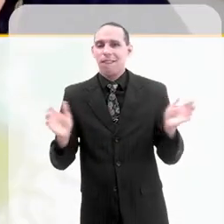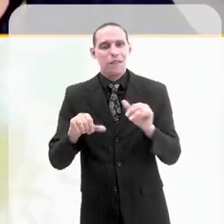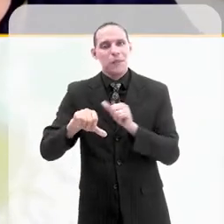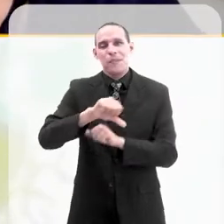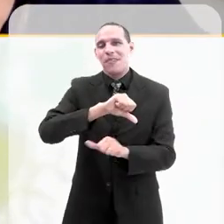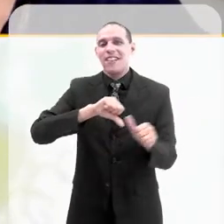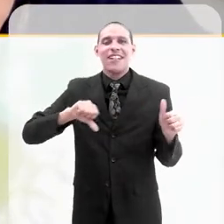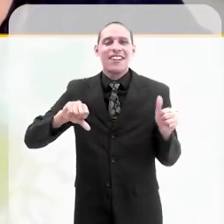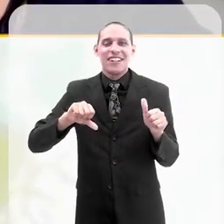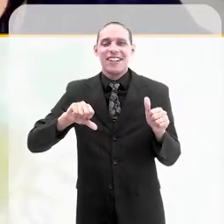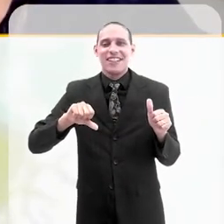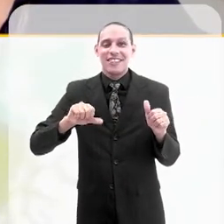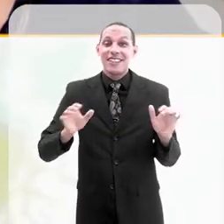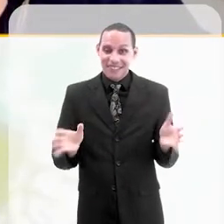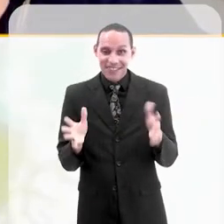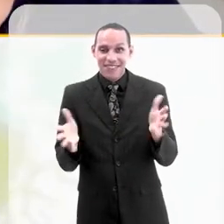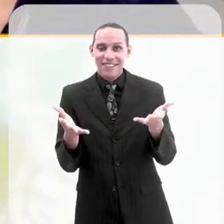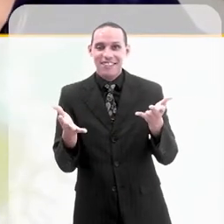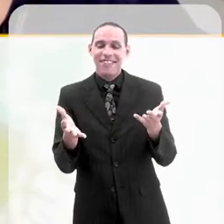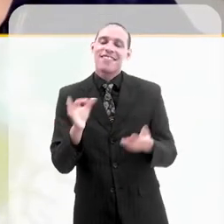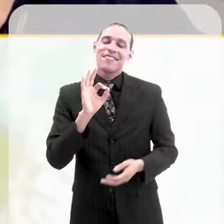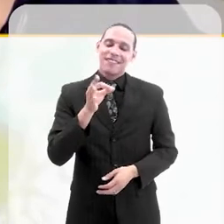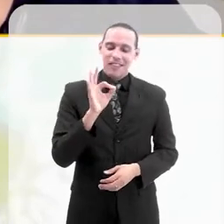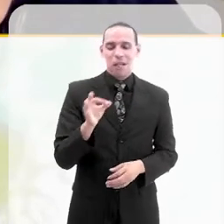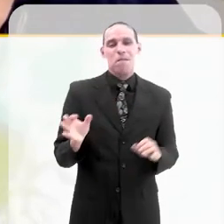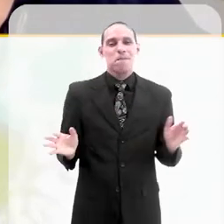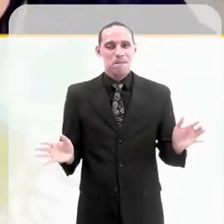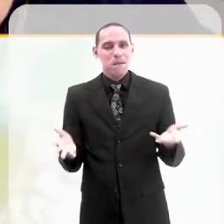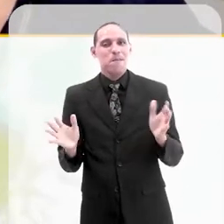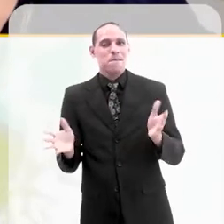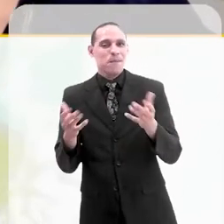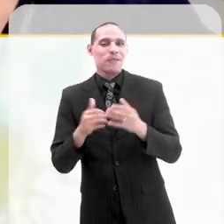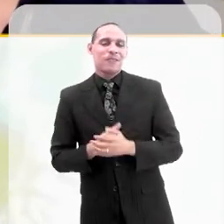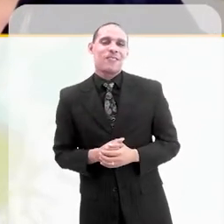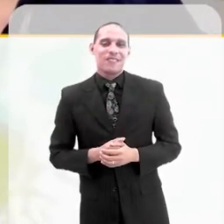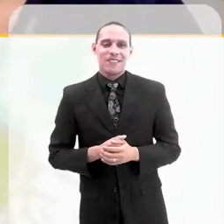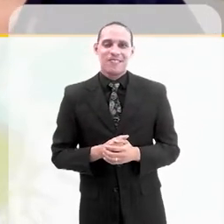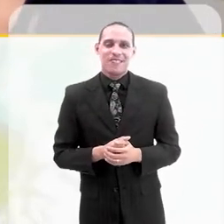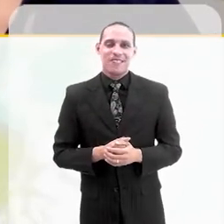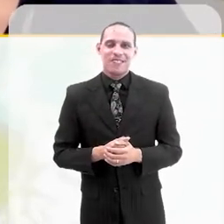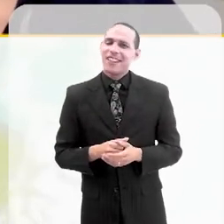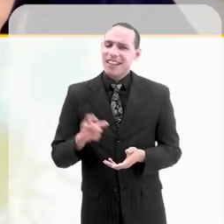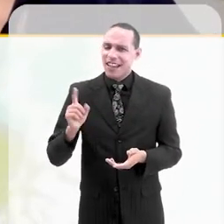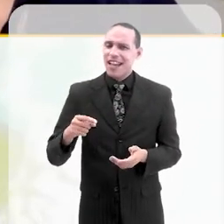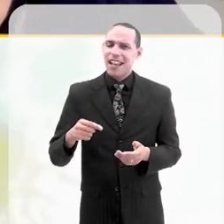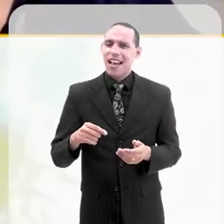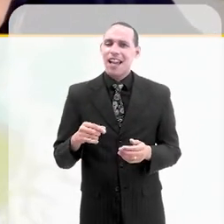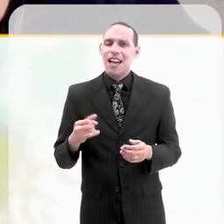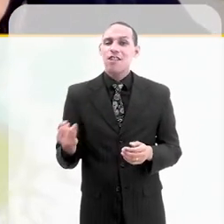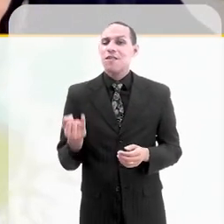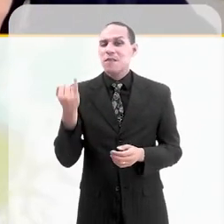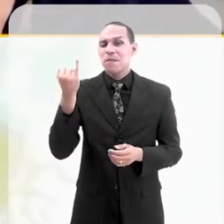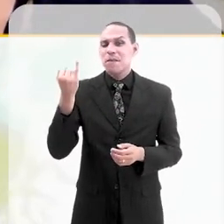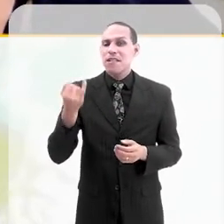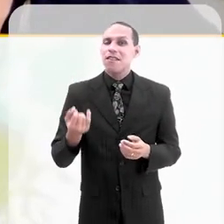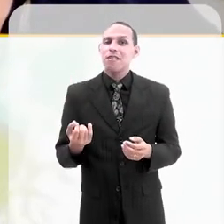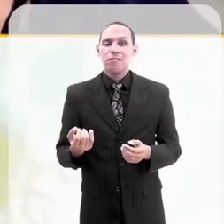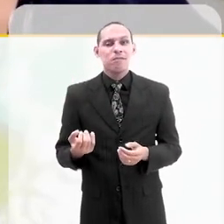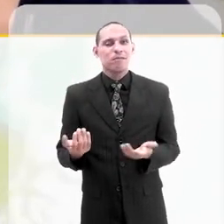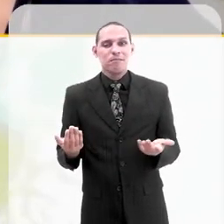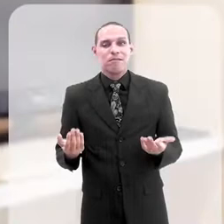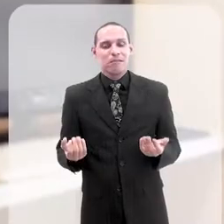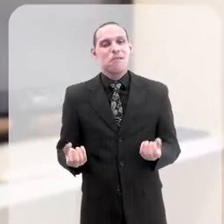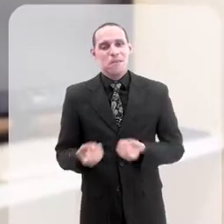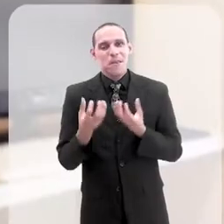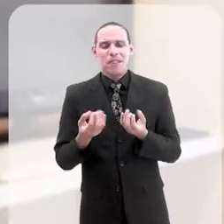contrário, ela Ela vai favorece, promover. vai promover. Tá? Isso é um dado muito importante para ser dito aqui, Olha, eu não porque eu